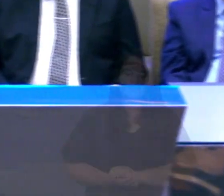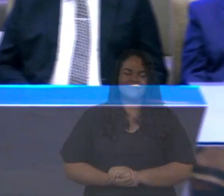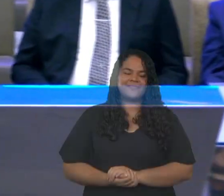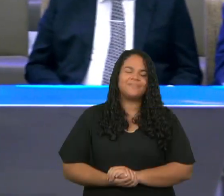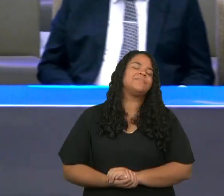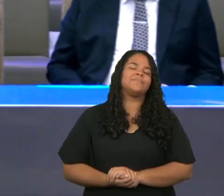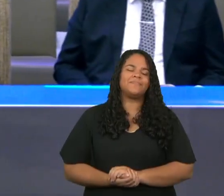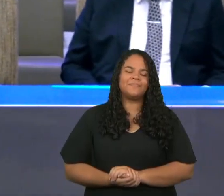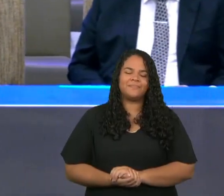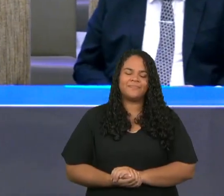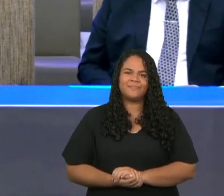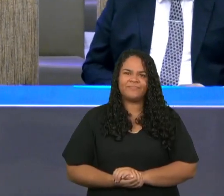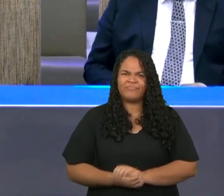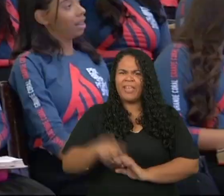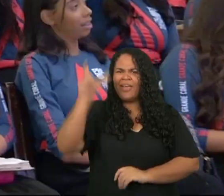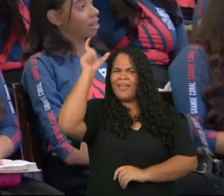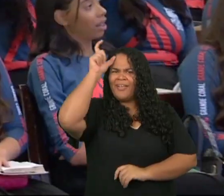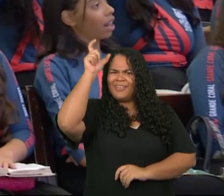a amar a ele.